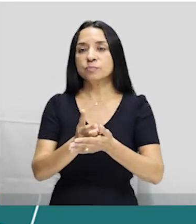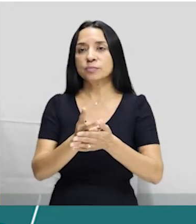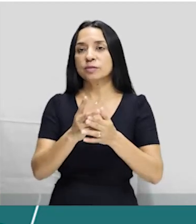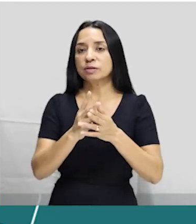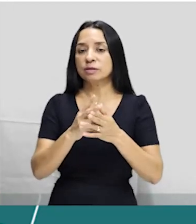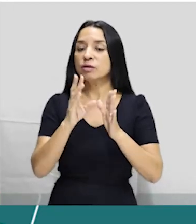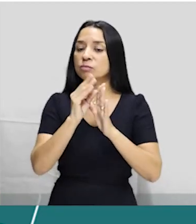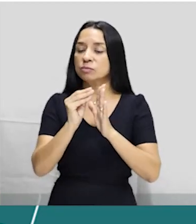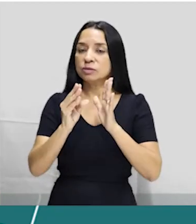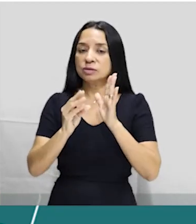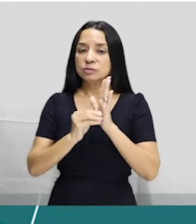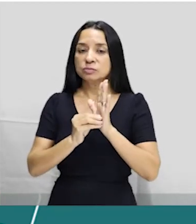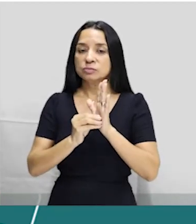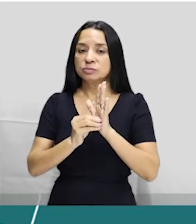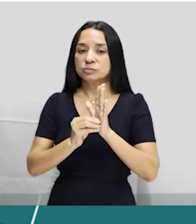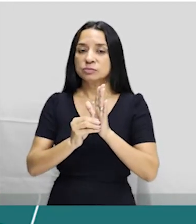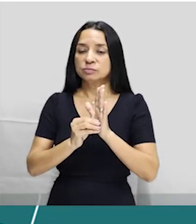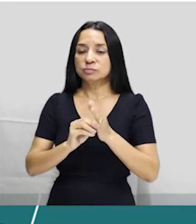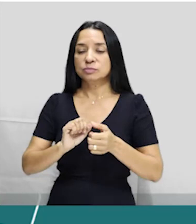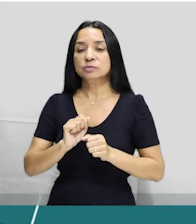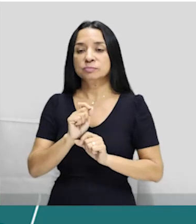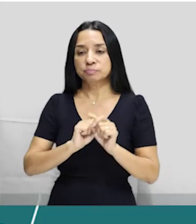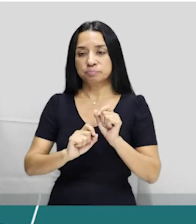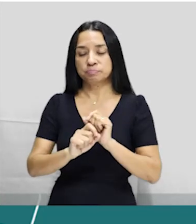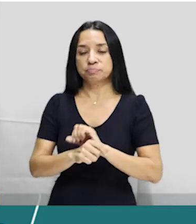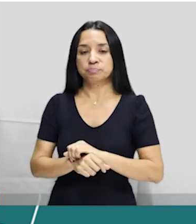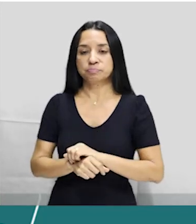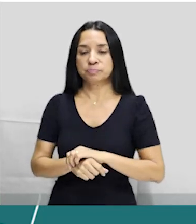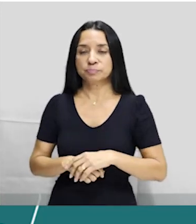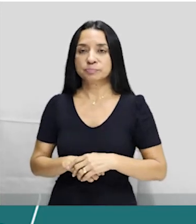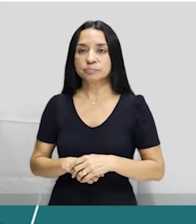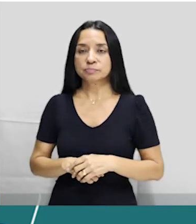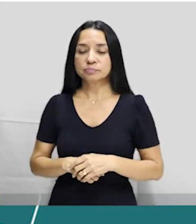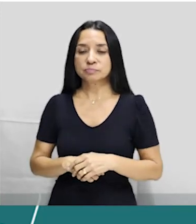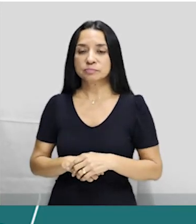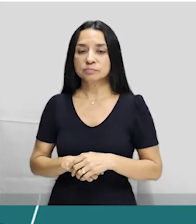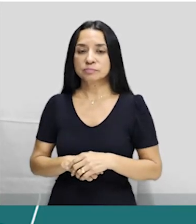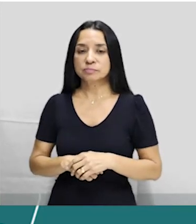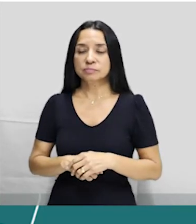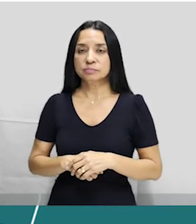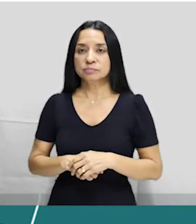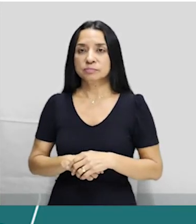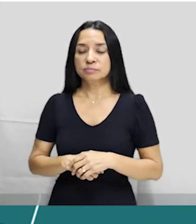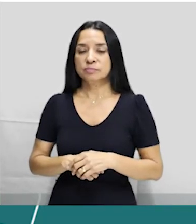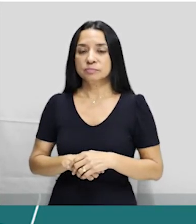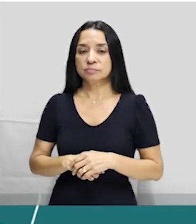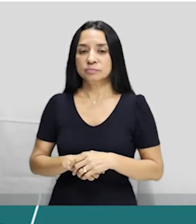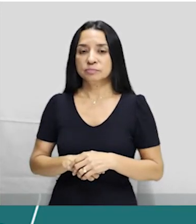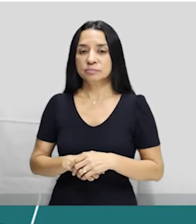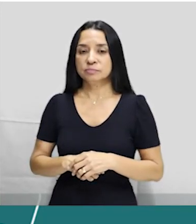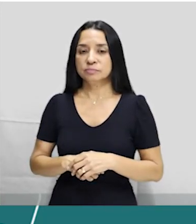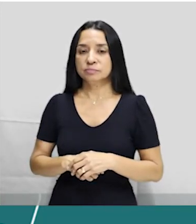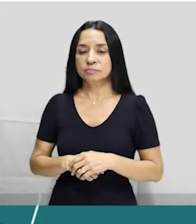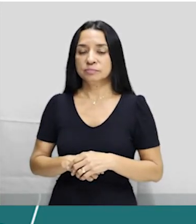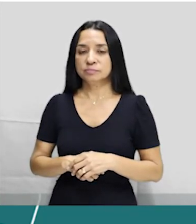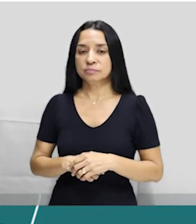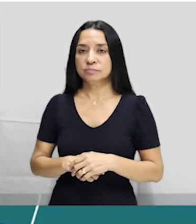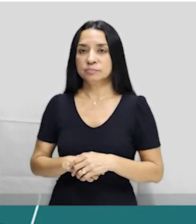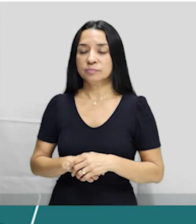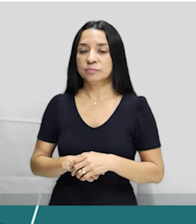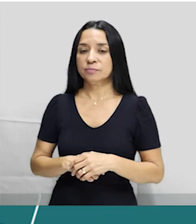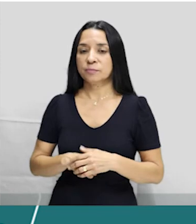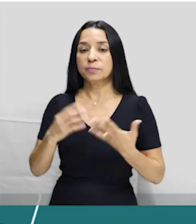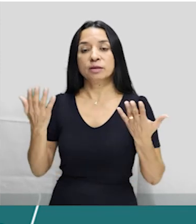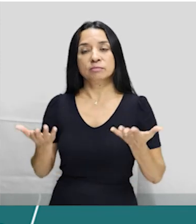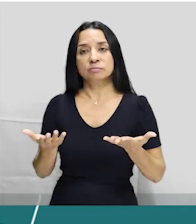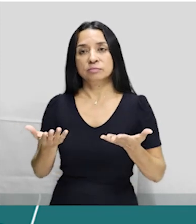assunto de saludos, despedidas e verbo estar em presente de indicativo. Então, saludos e despedidas,